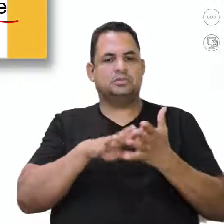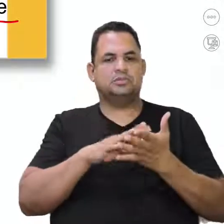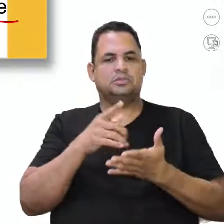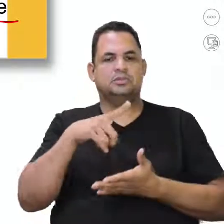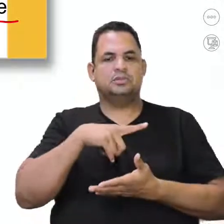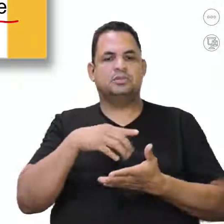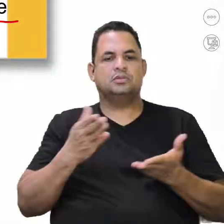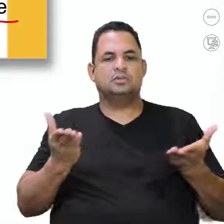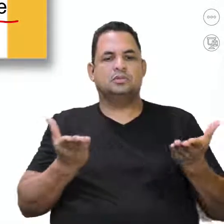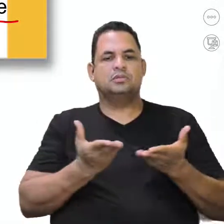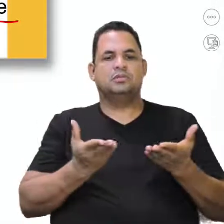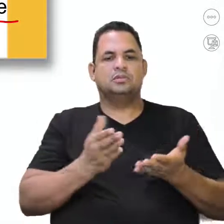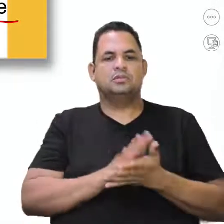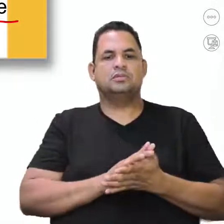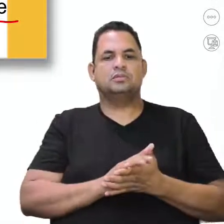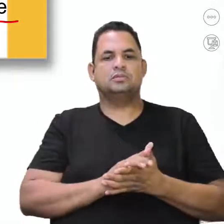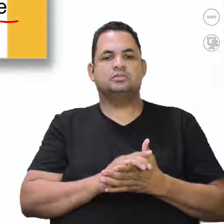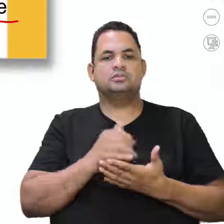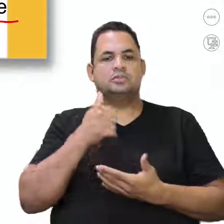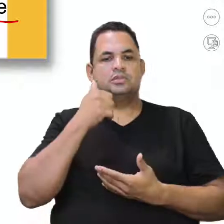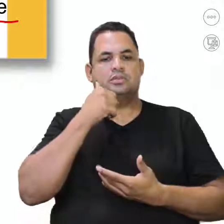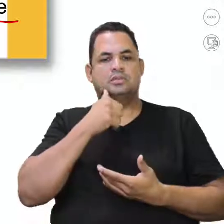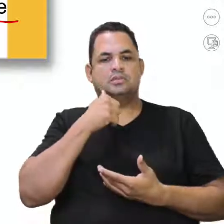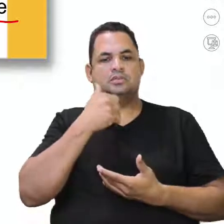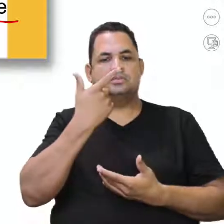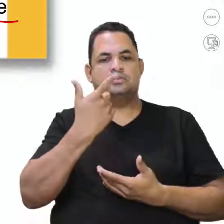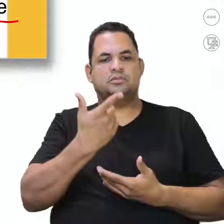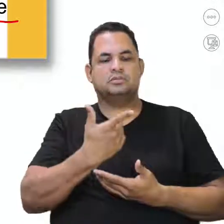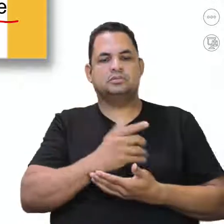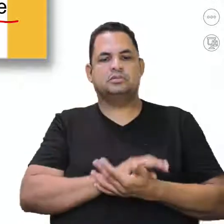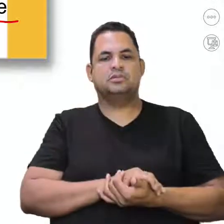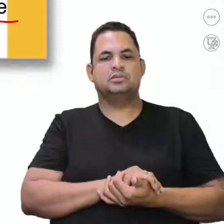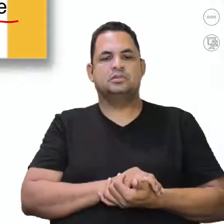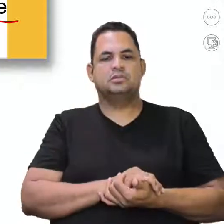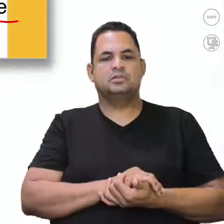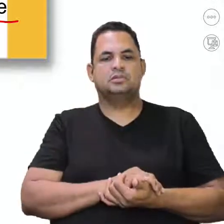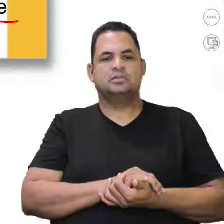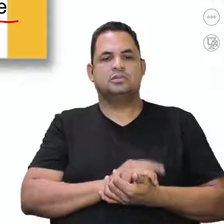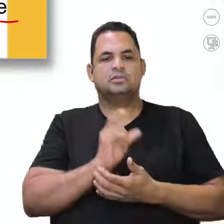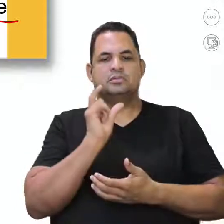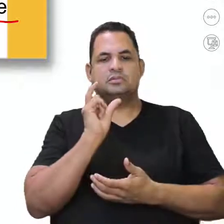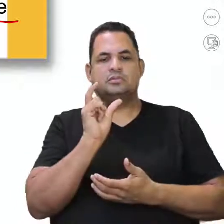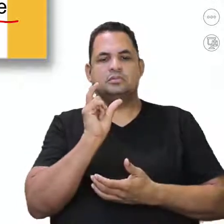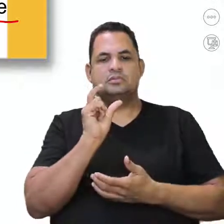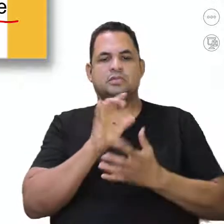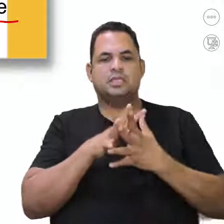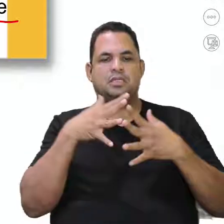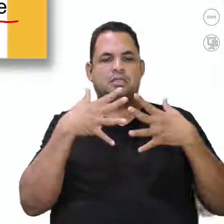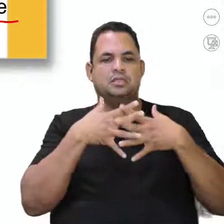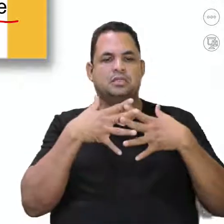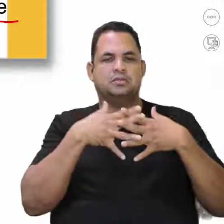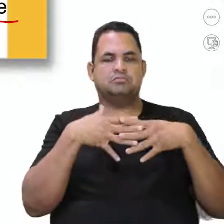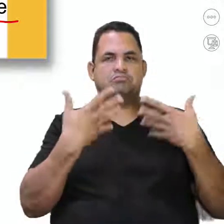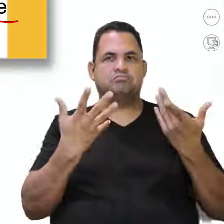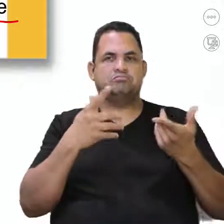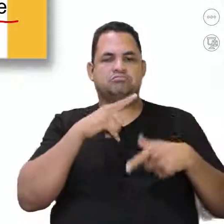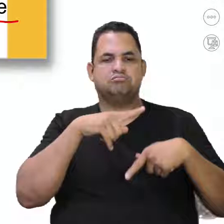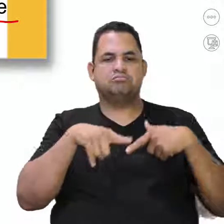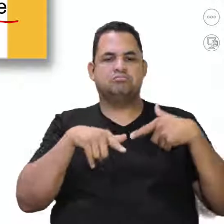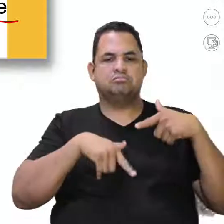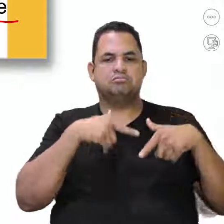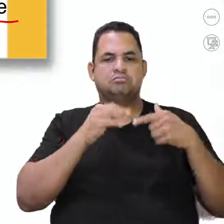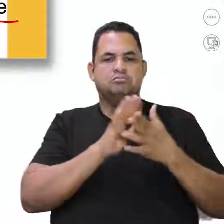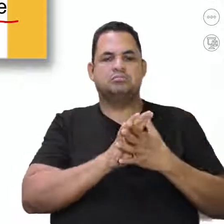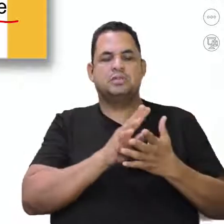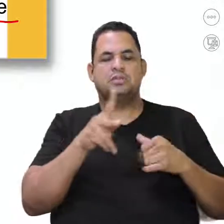temos hoje o quê? Elas, as nossas confusing words, as nossas palavras confusas, que trabalha também